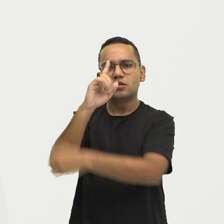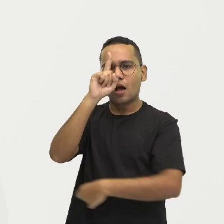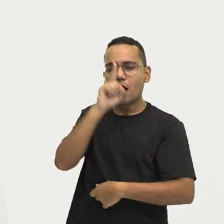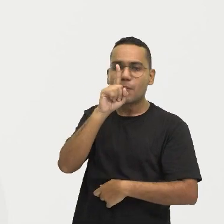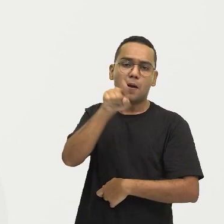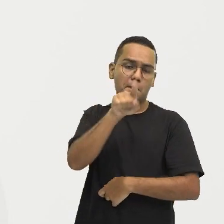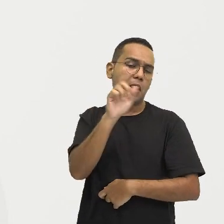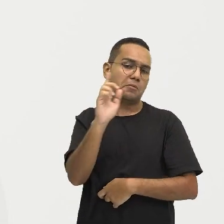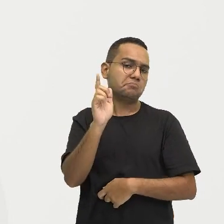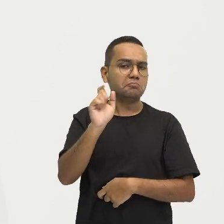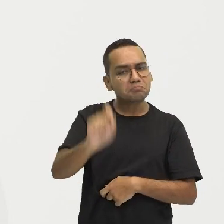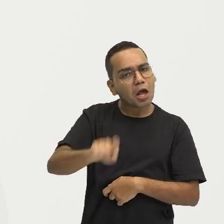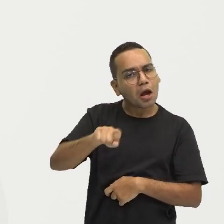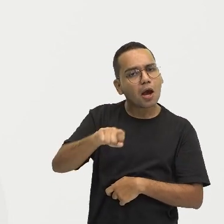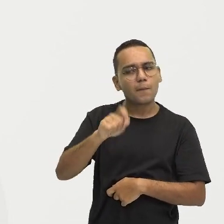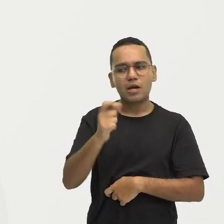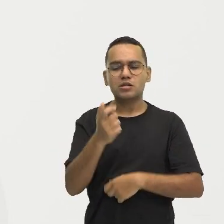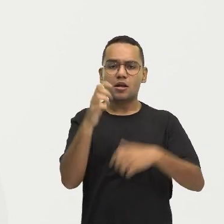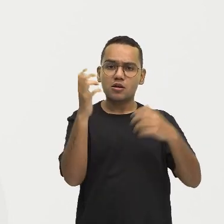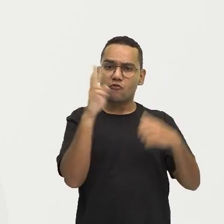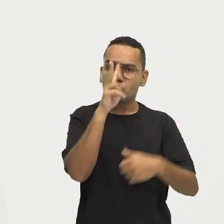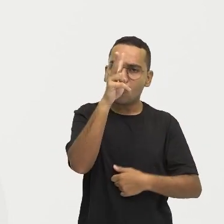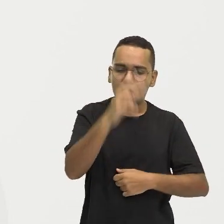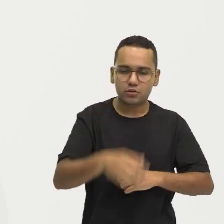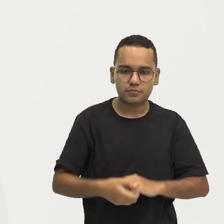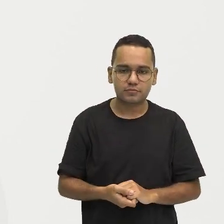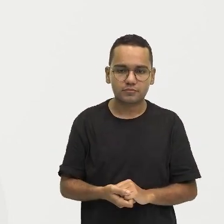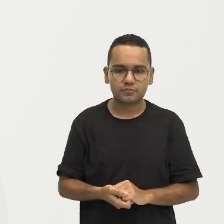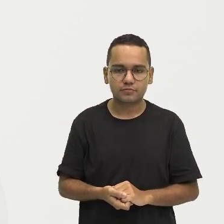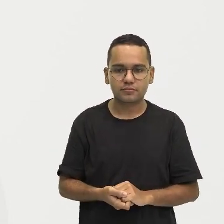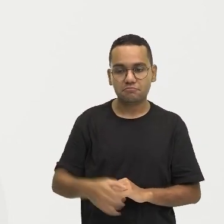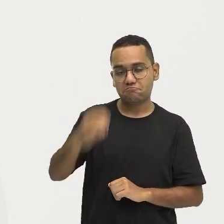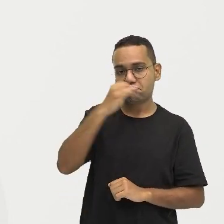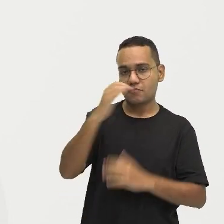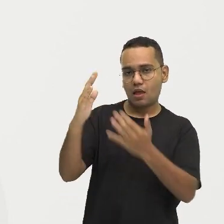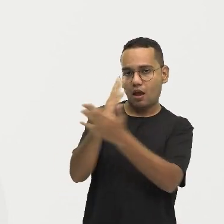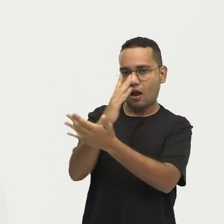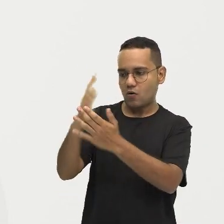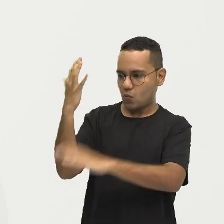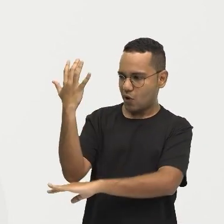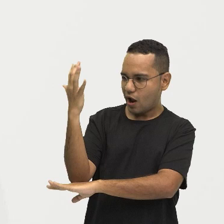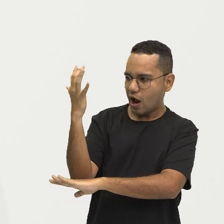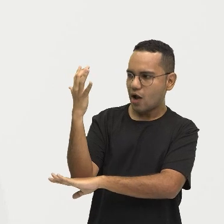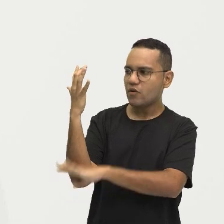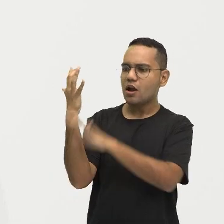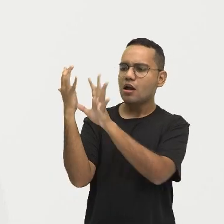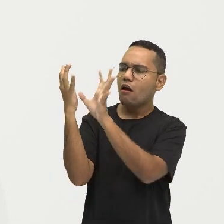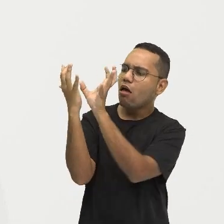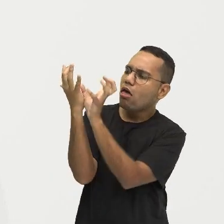a extremos, né? E os ramos secos de árvores e plantas, eles